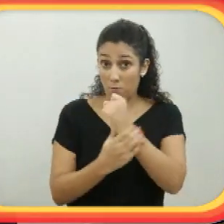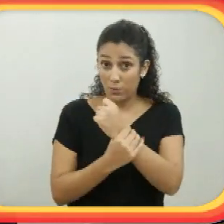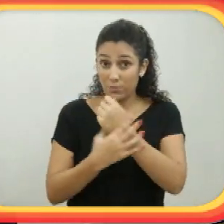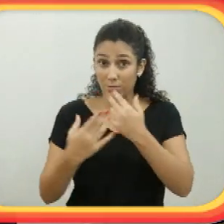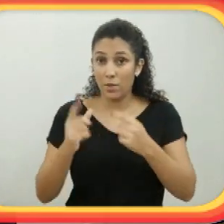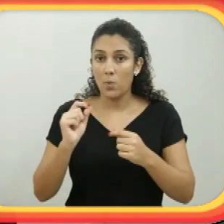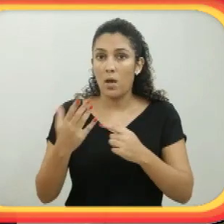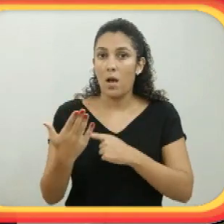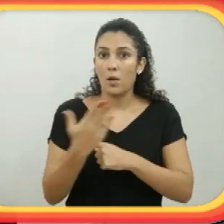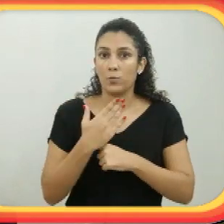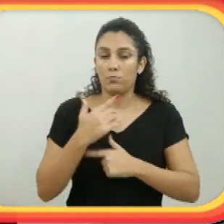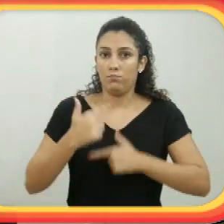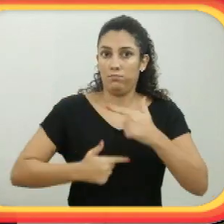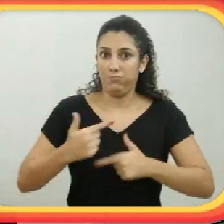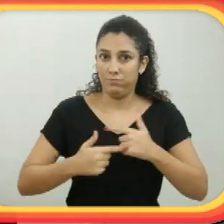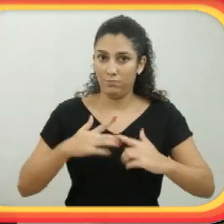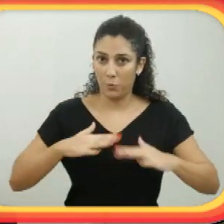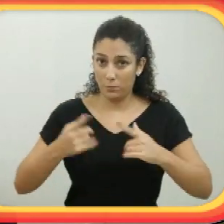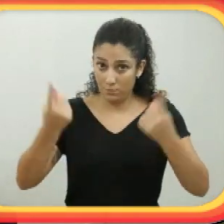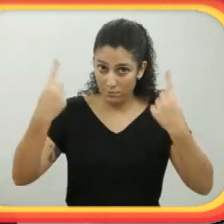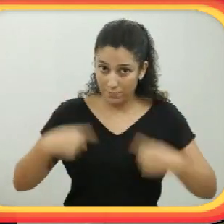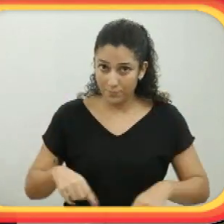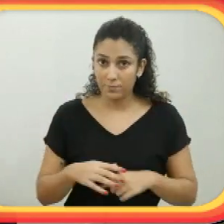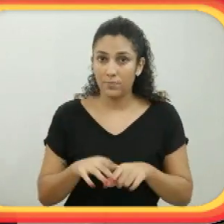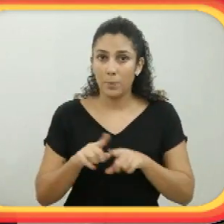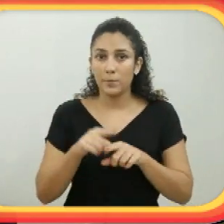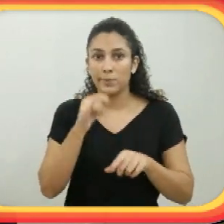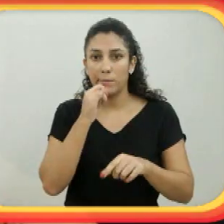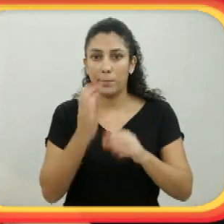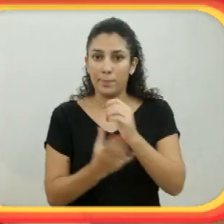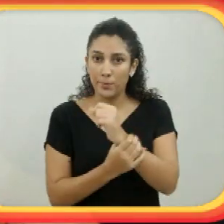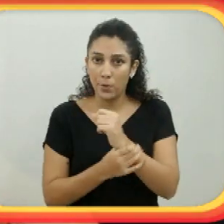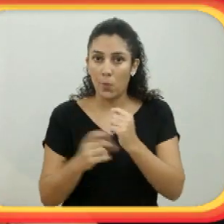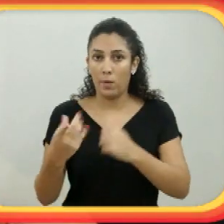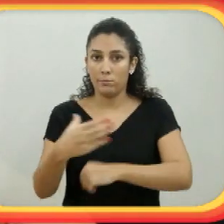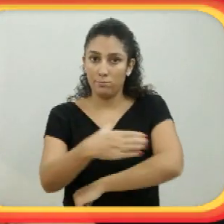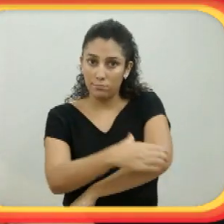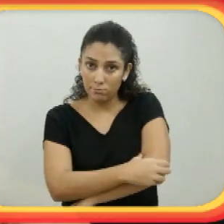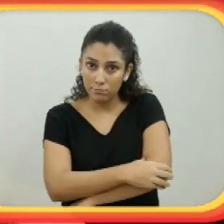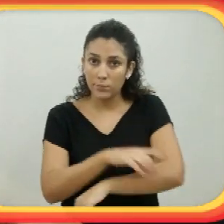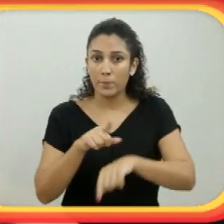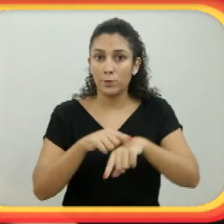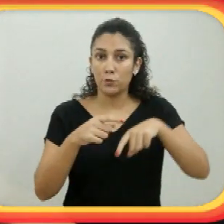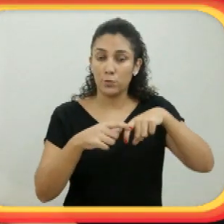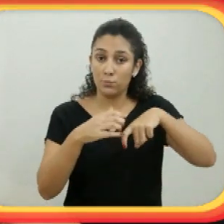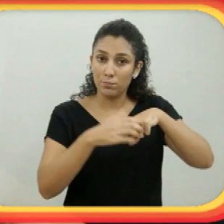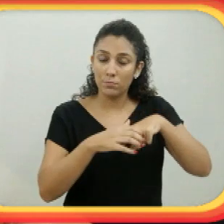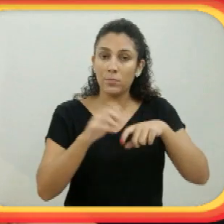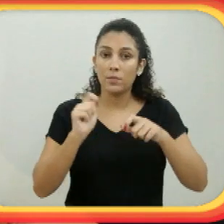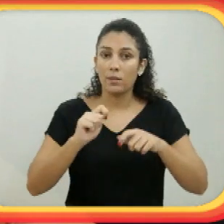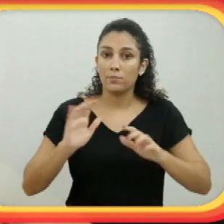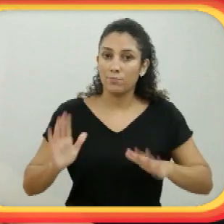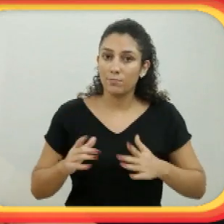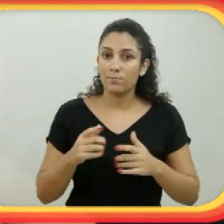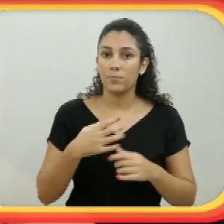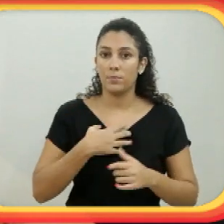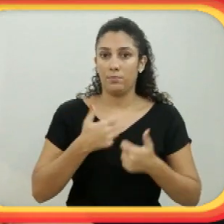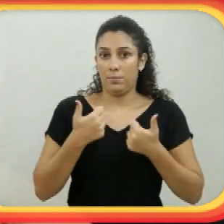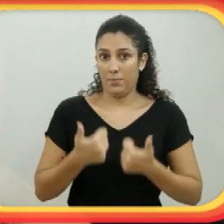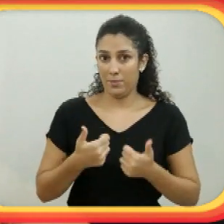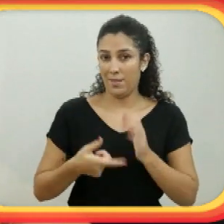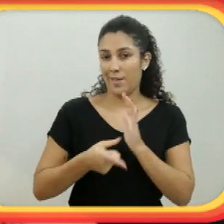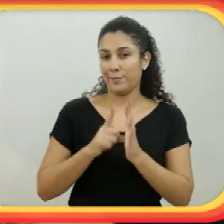aumentar a função de um membro que já existe. Então ela vai estabilizar uma mão, ela vai estabilizar um cotovelo, ela vai estabilizar um joelho que está com algum